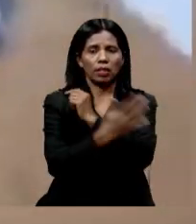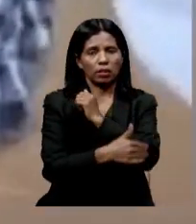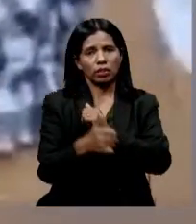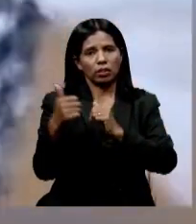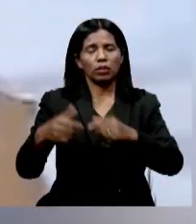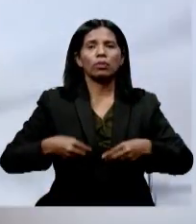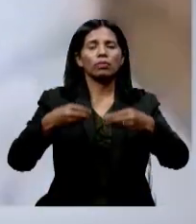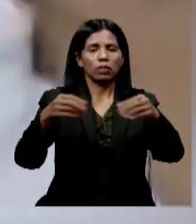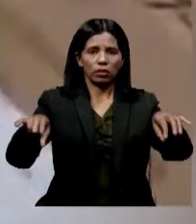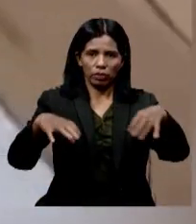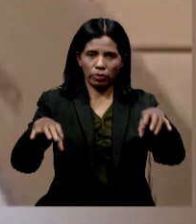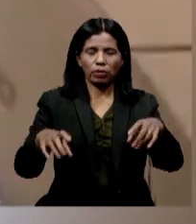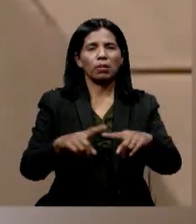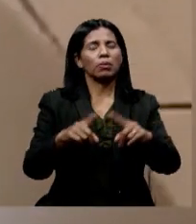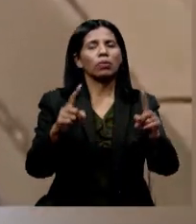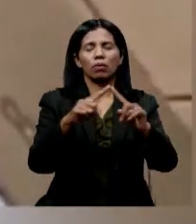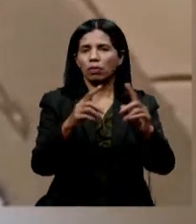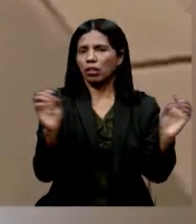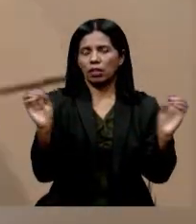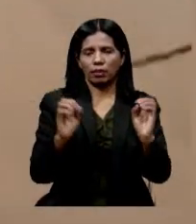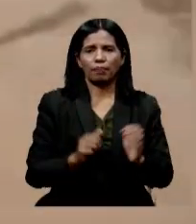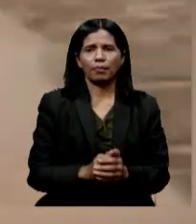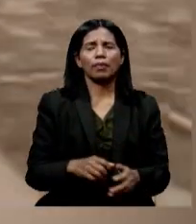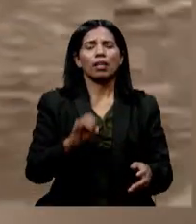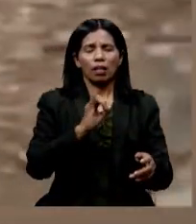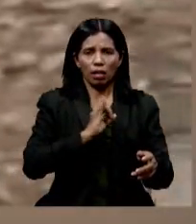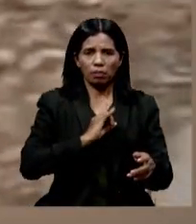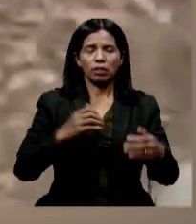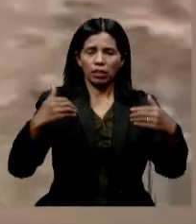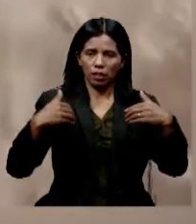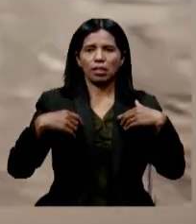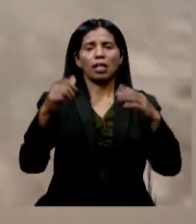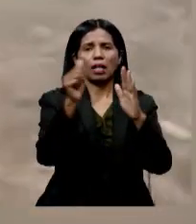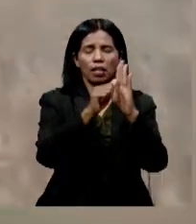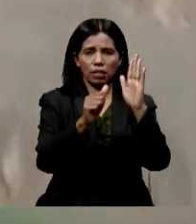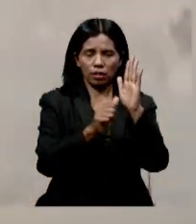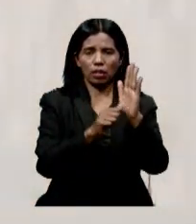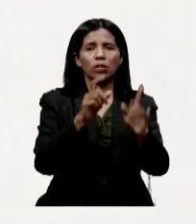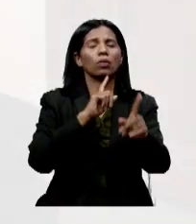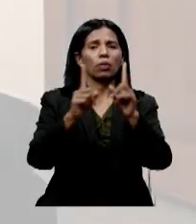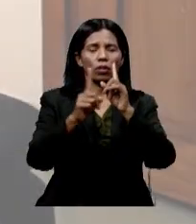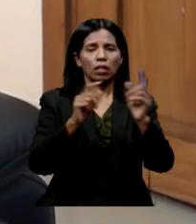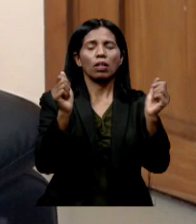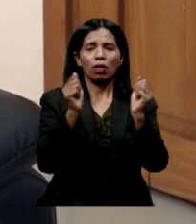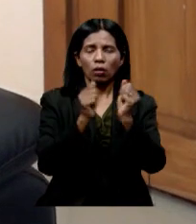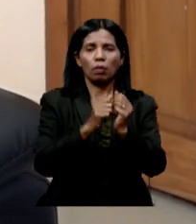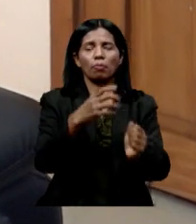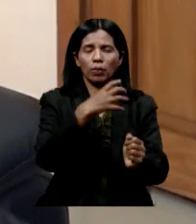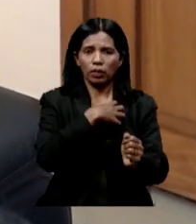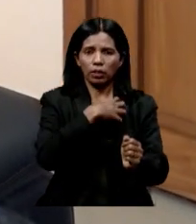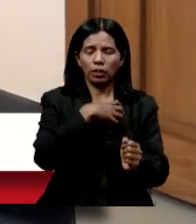realidade lá Ian. Almoço e a Diona Ramia Plano, a agenda, a tucolia ao PSIC,